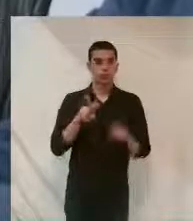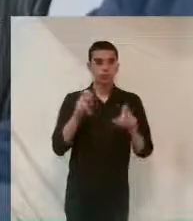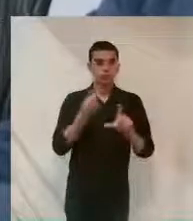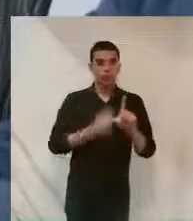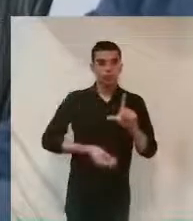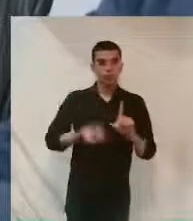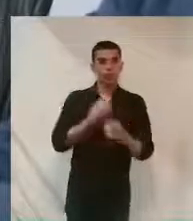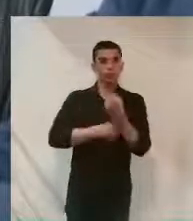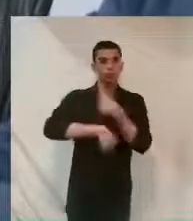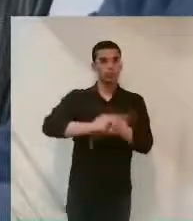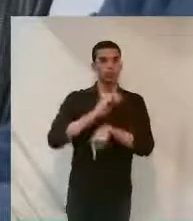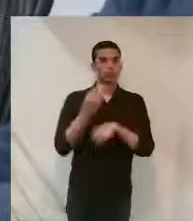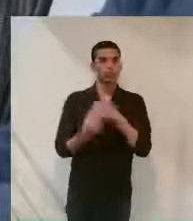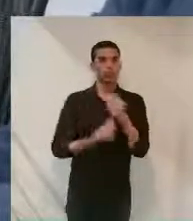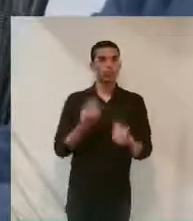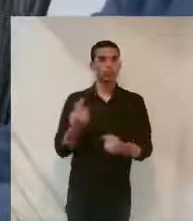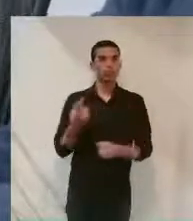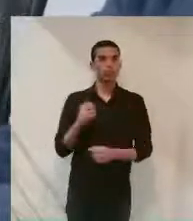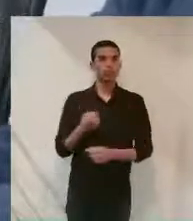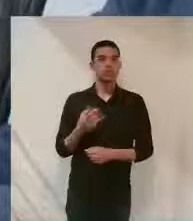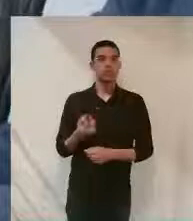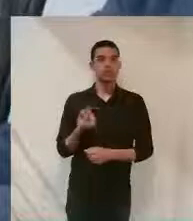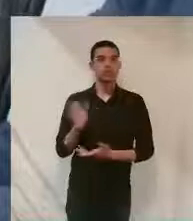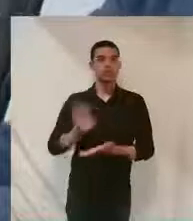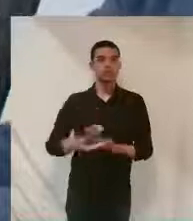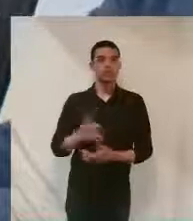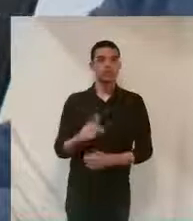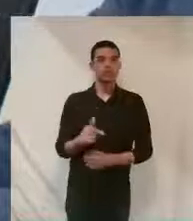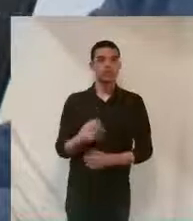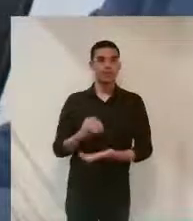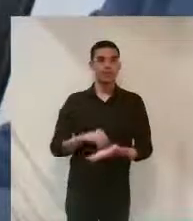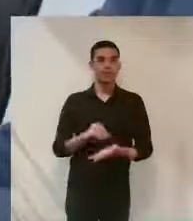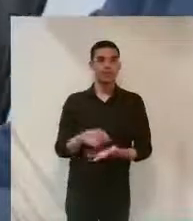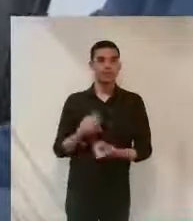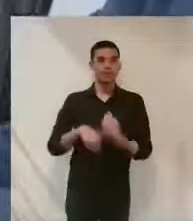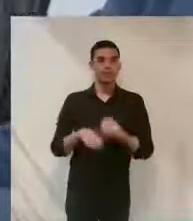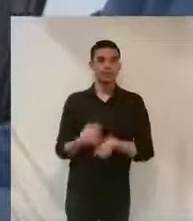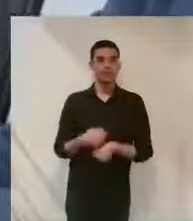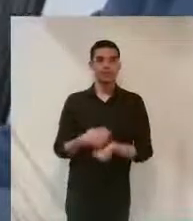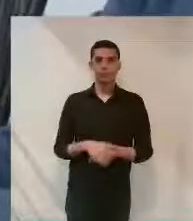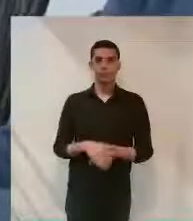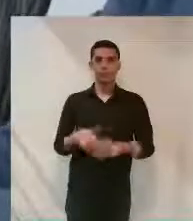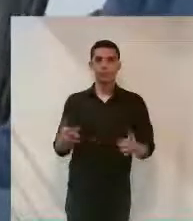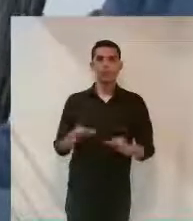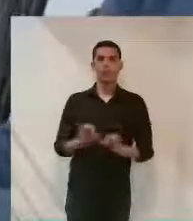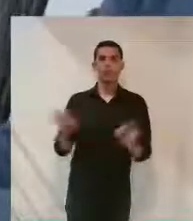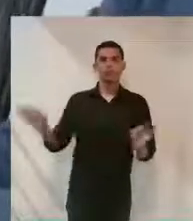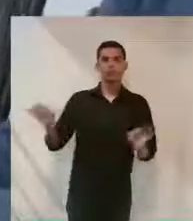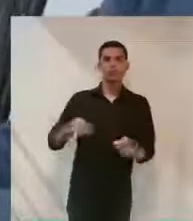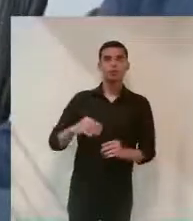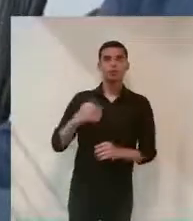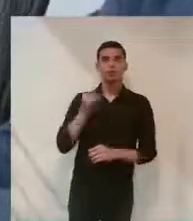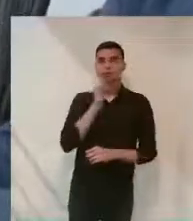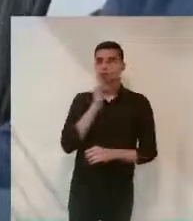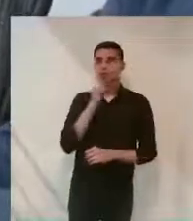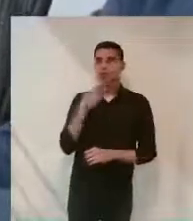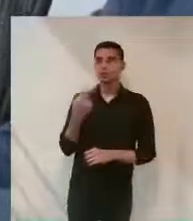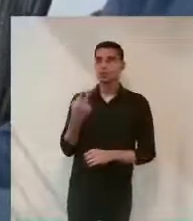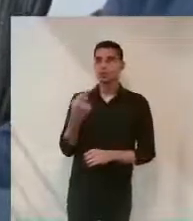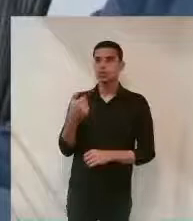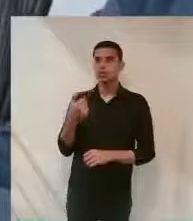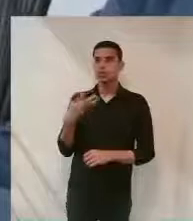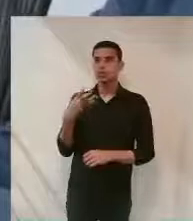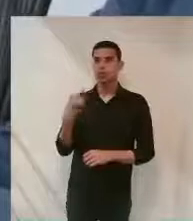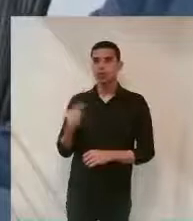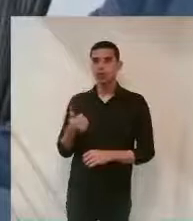a gente fala de logística reversa aqui, quando foi falado, distâncias de 140, de 170, de 190, tem que ter o